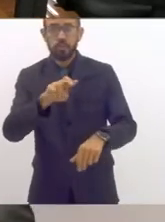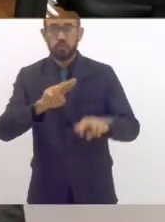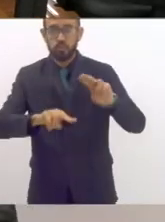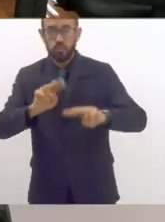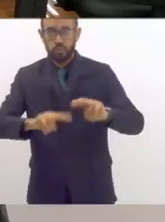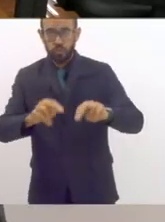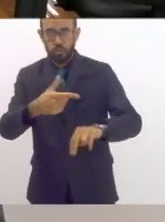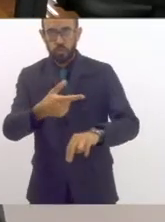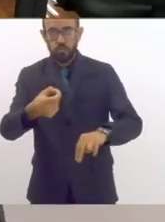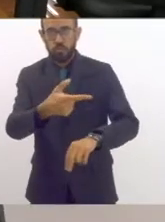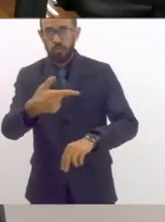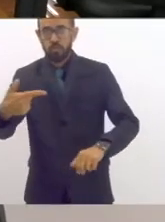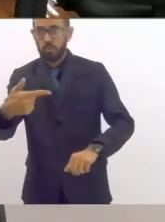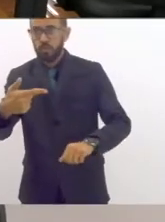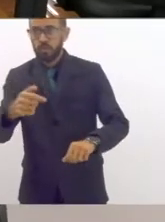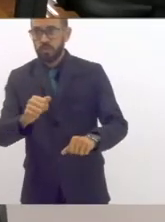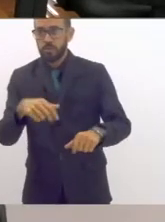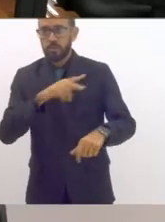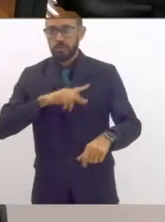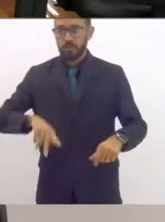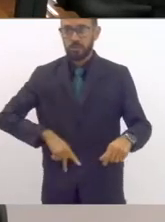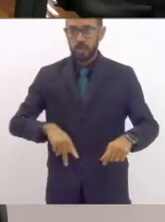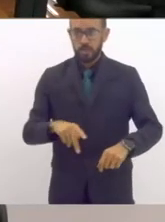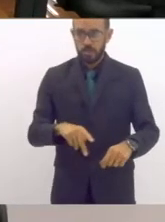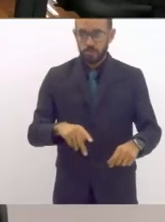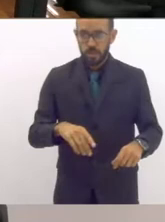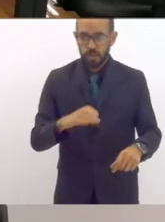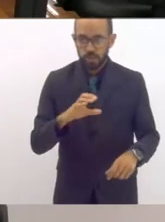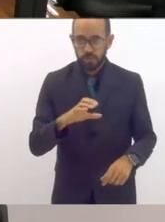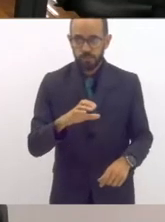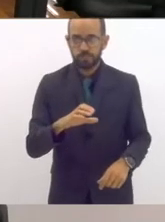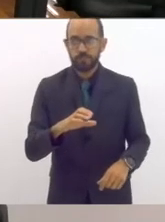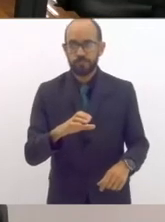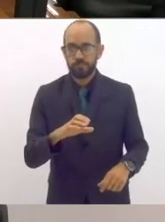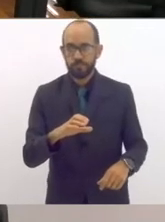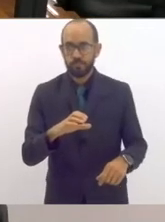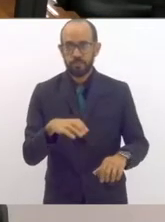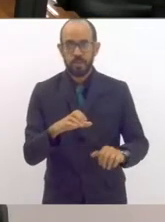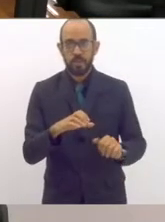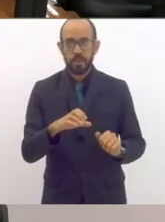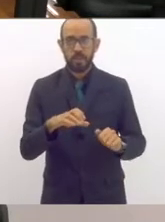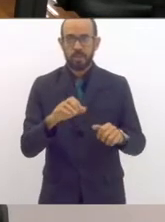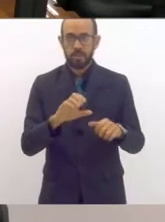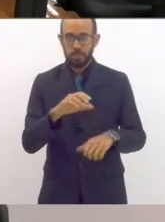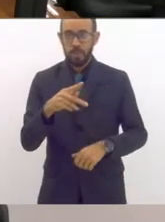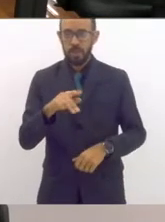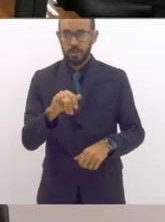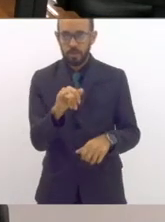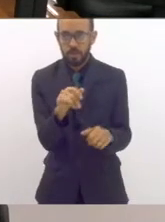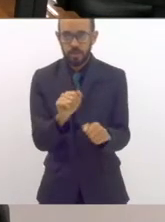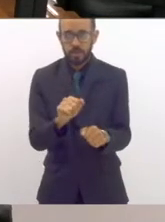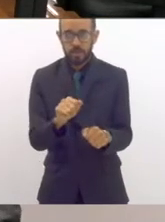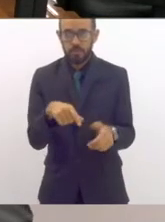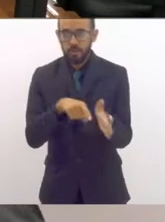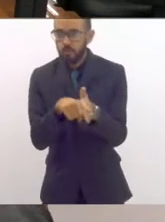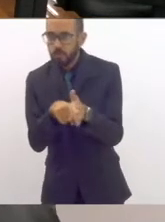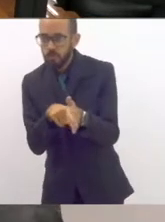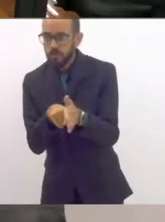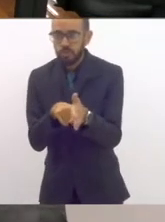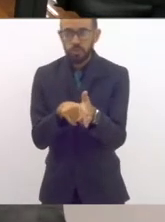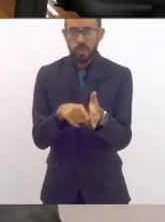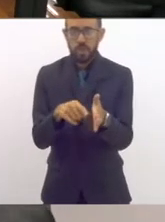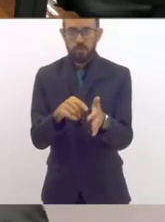2022 na condição de presidente da Comissão parlamentar de inquérito destinada a apurar a investigar denúncias